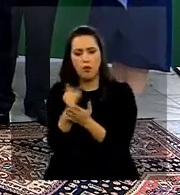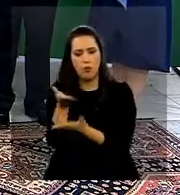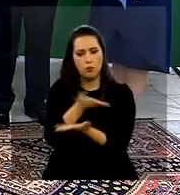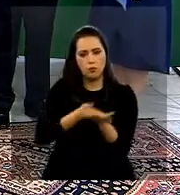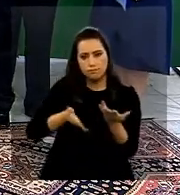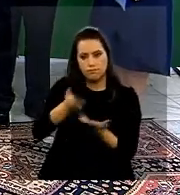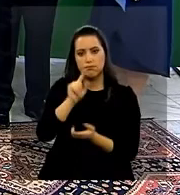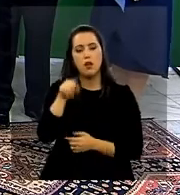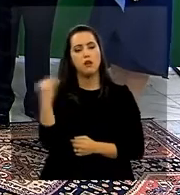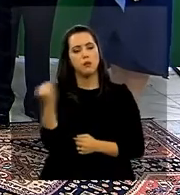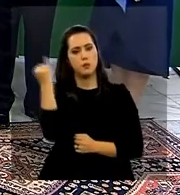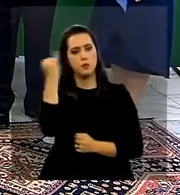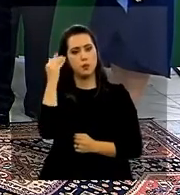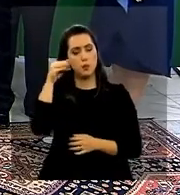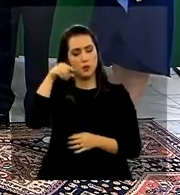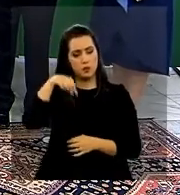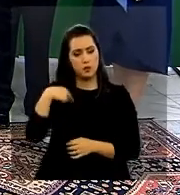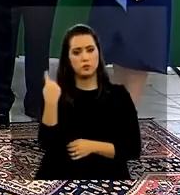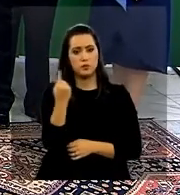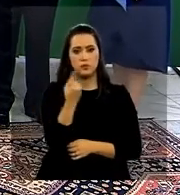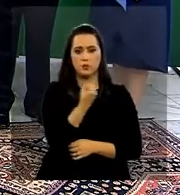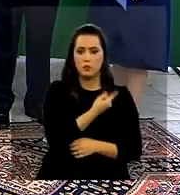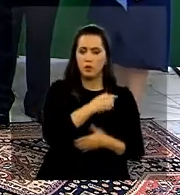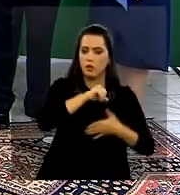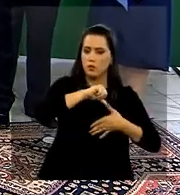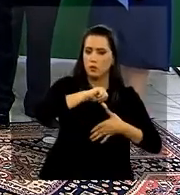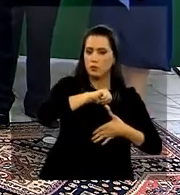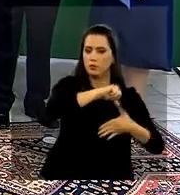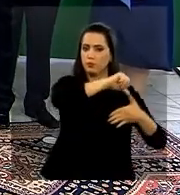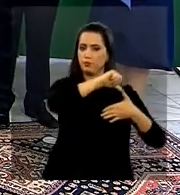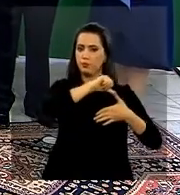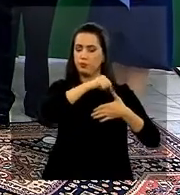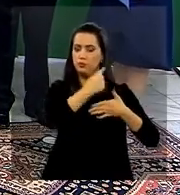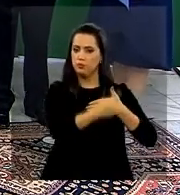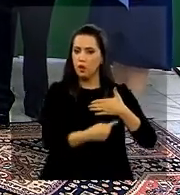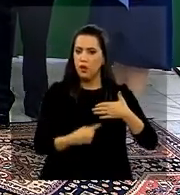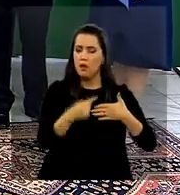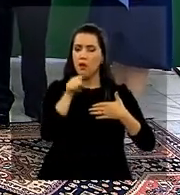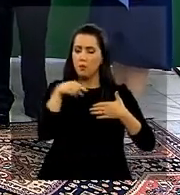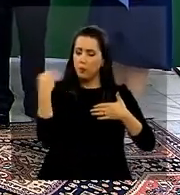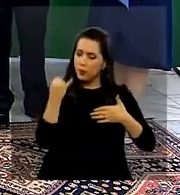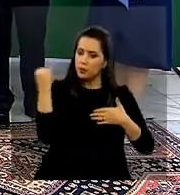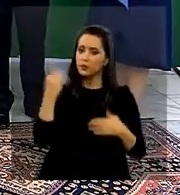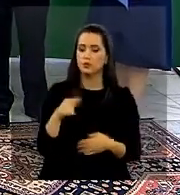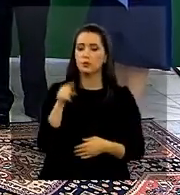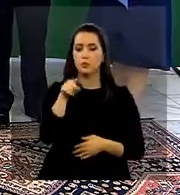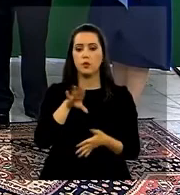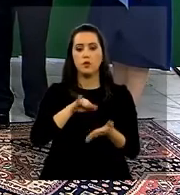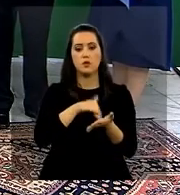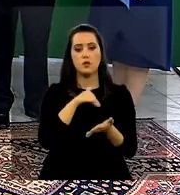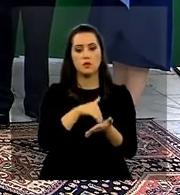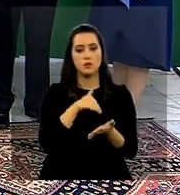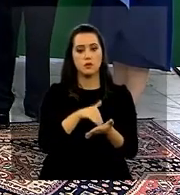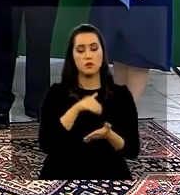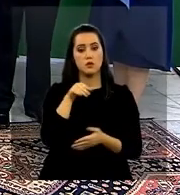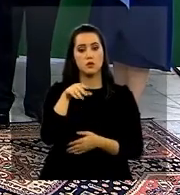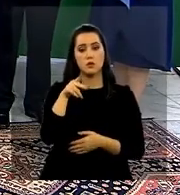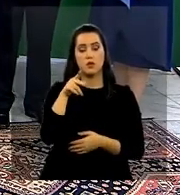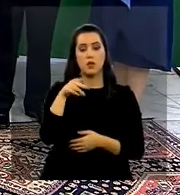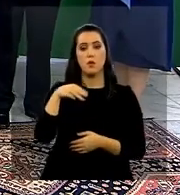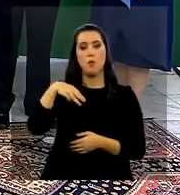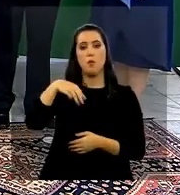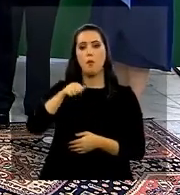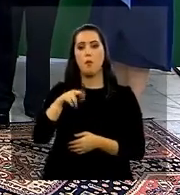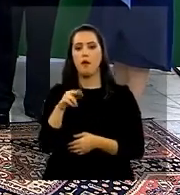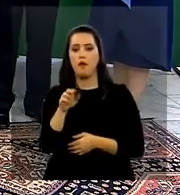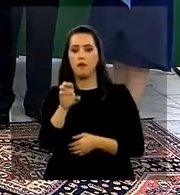país importante aqui na América do Sul. O secretário de Estado dos Estados Unidos, Mike Pompeo, depois